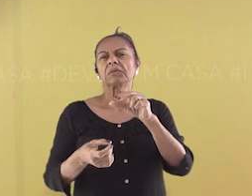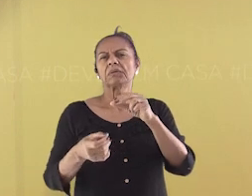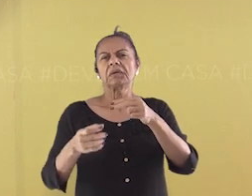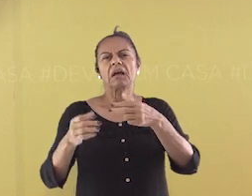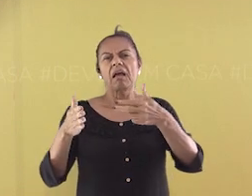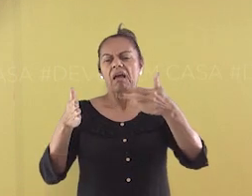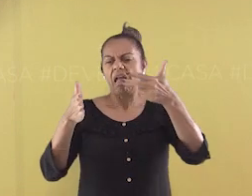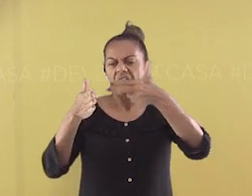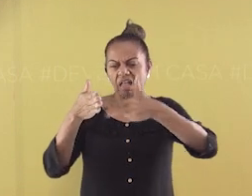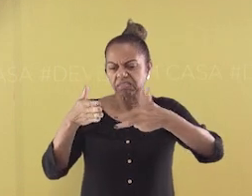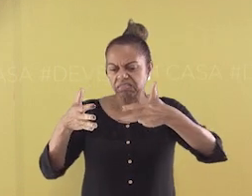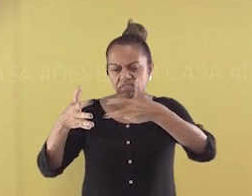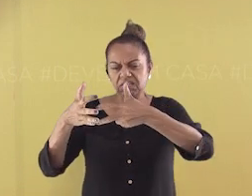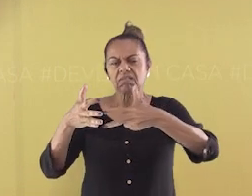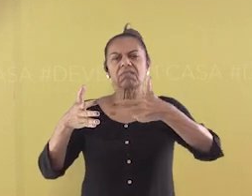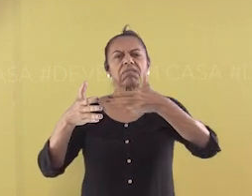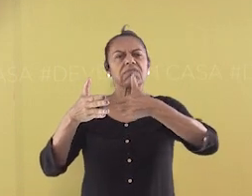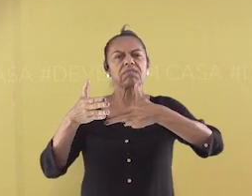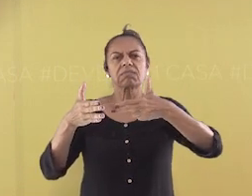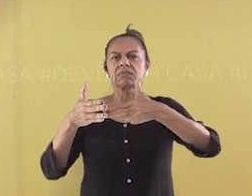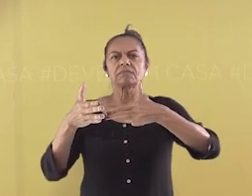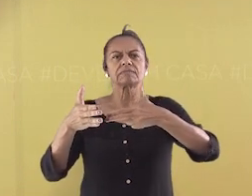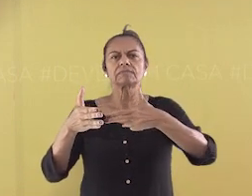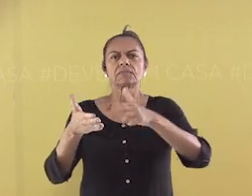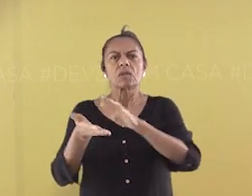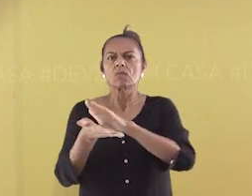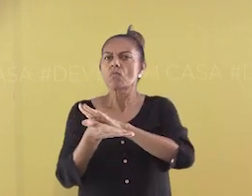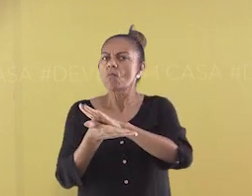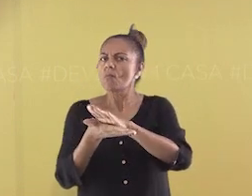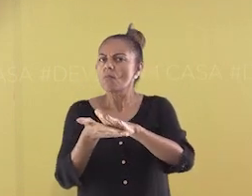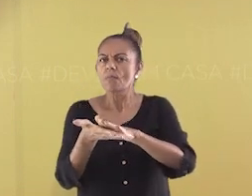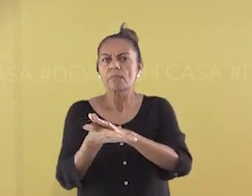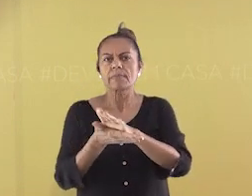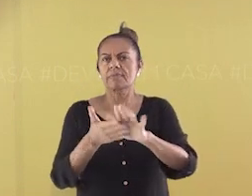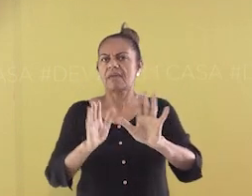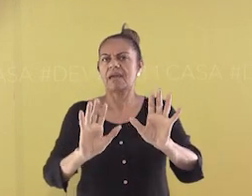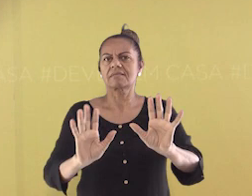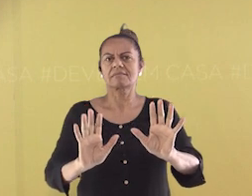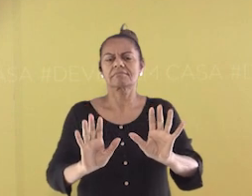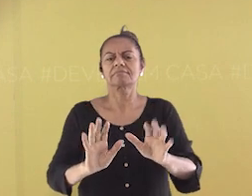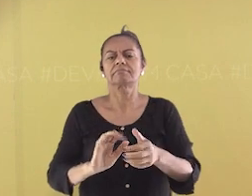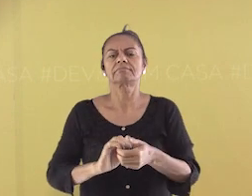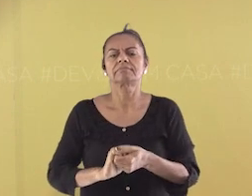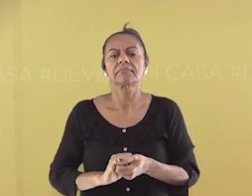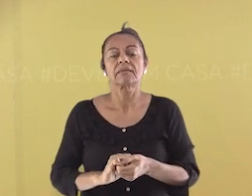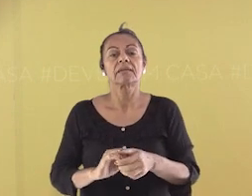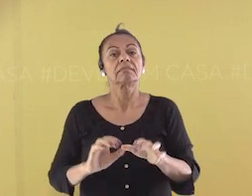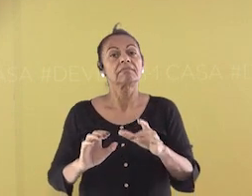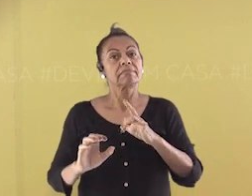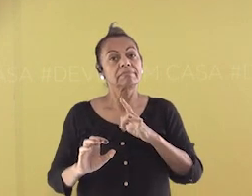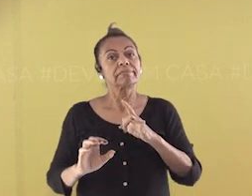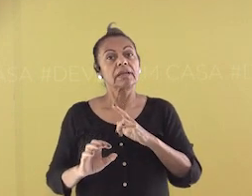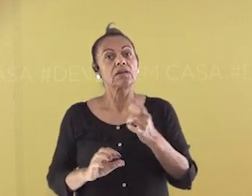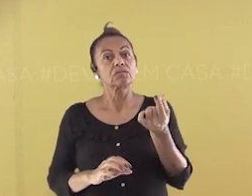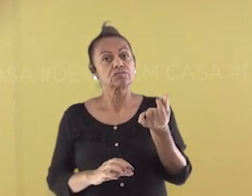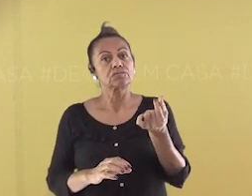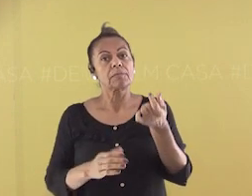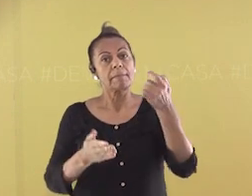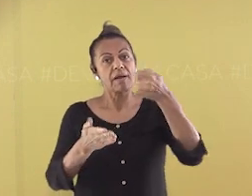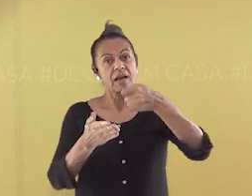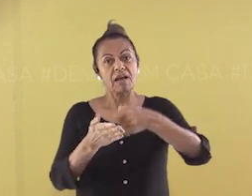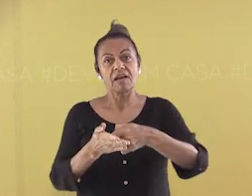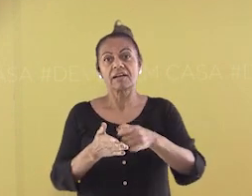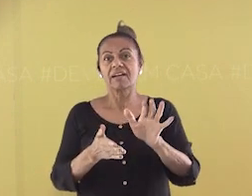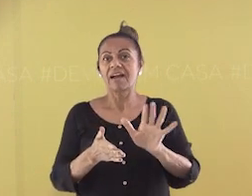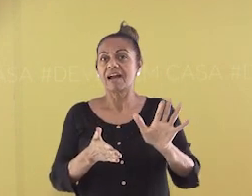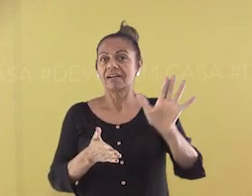produção. Esses produtos chegam ao mercado com preço diferenciado, possuem um valor mais caro, que